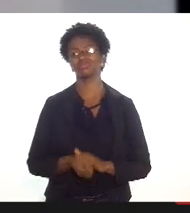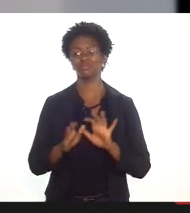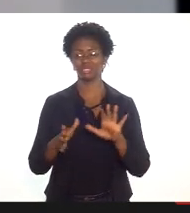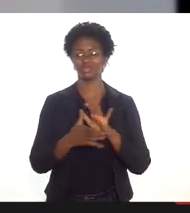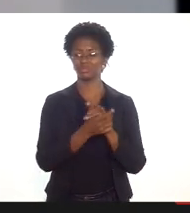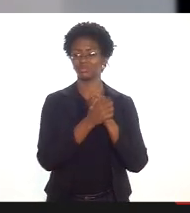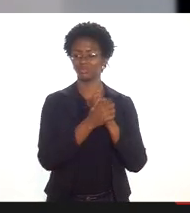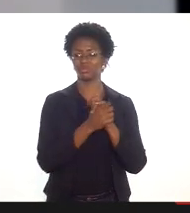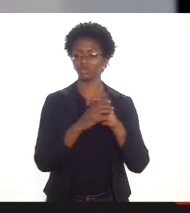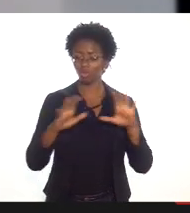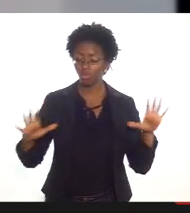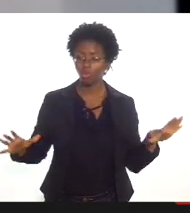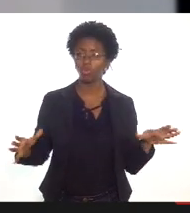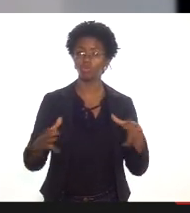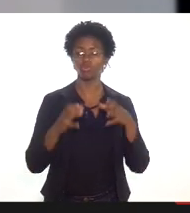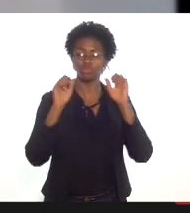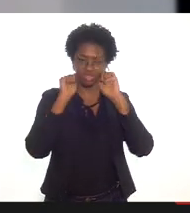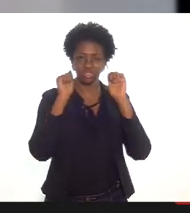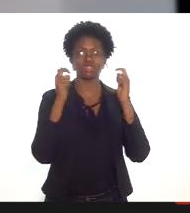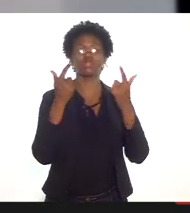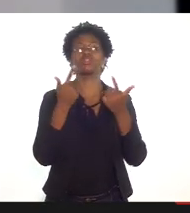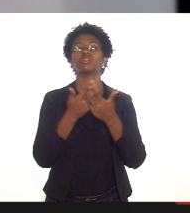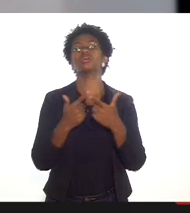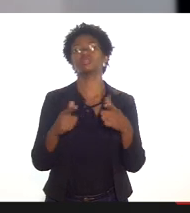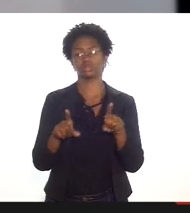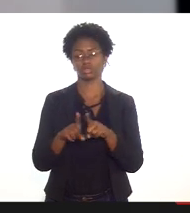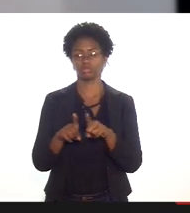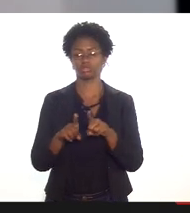o conjunto, né, da Assembleia Legislativa